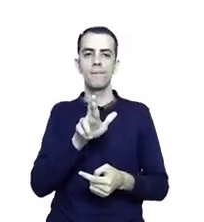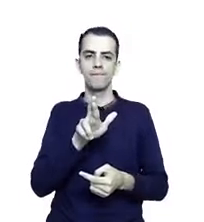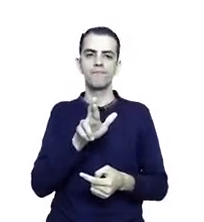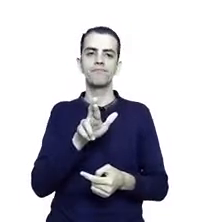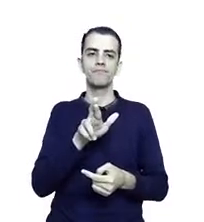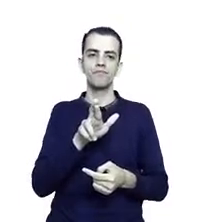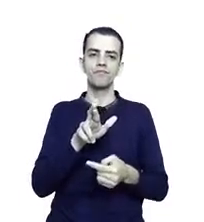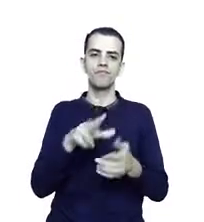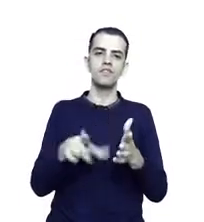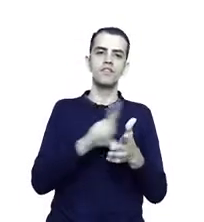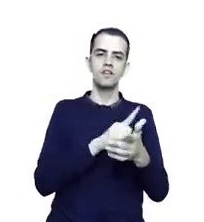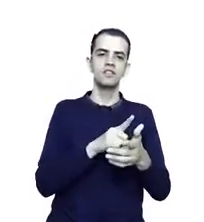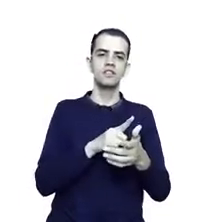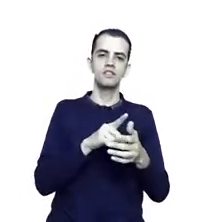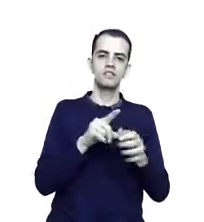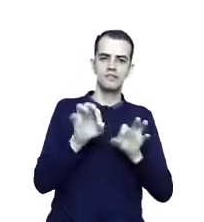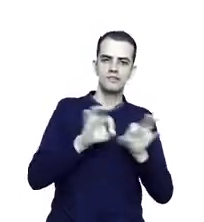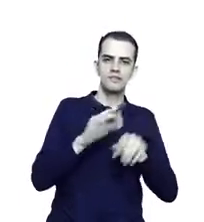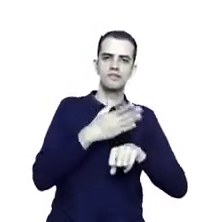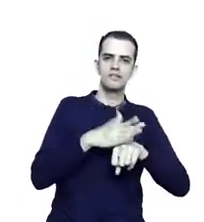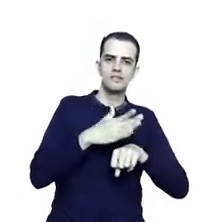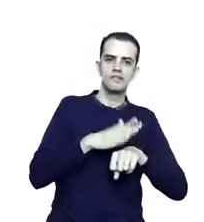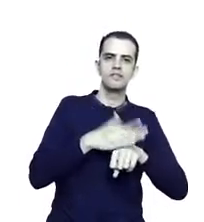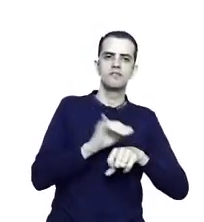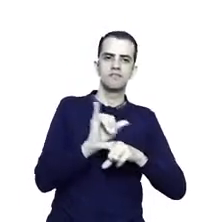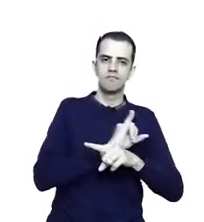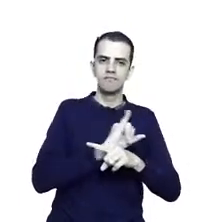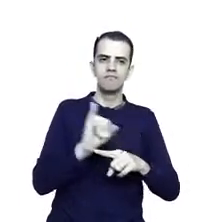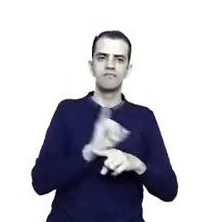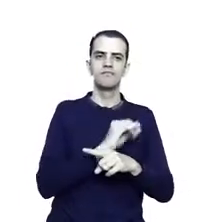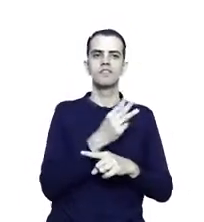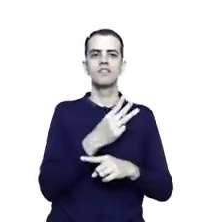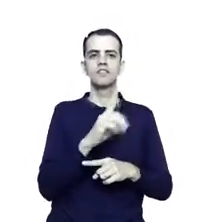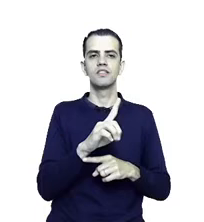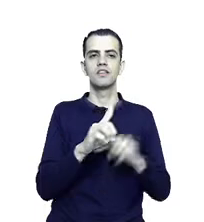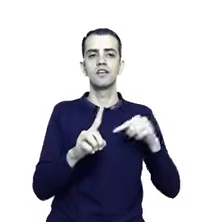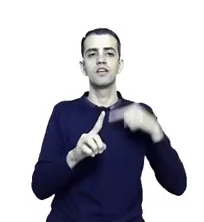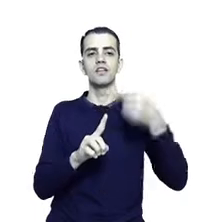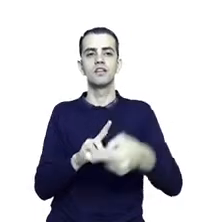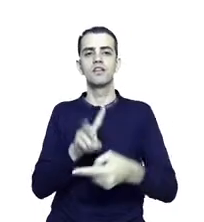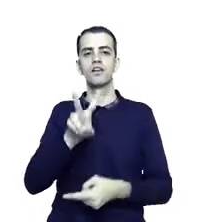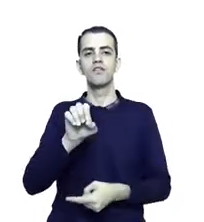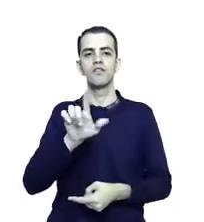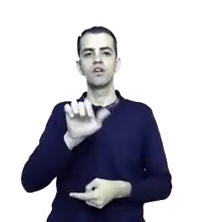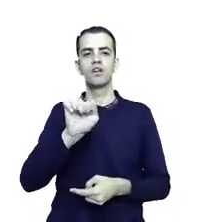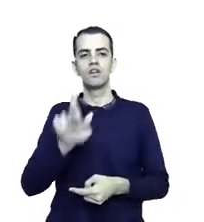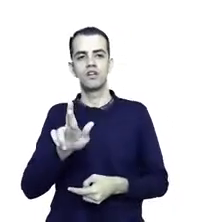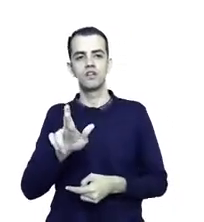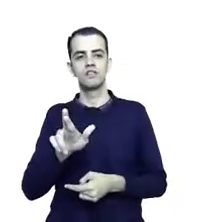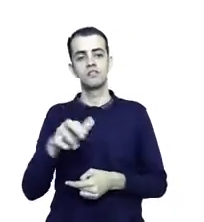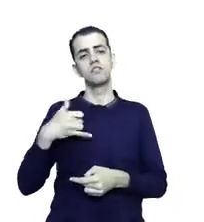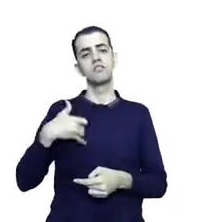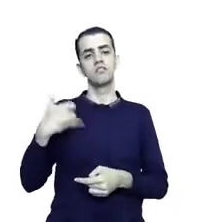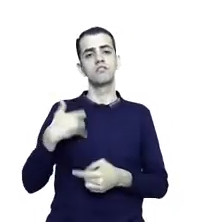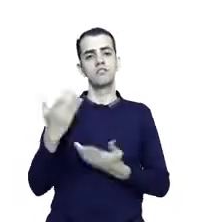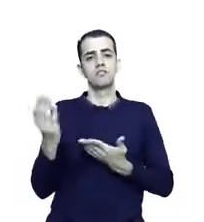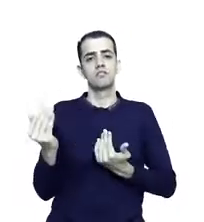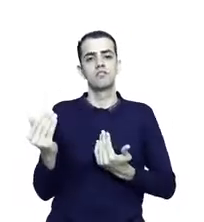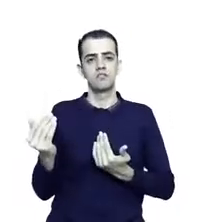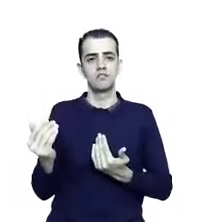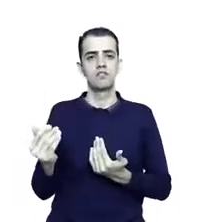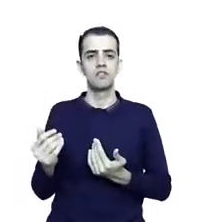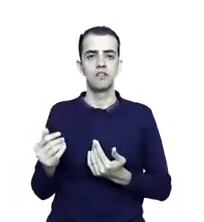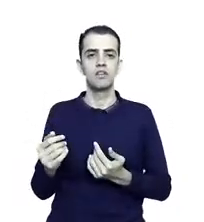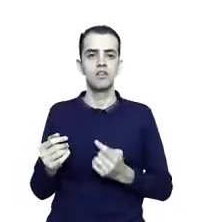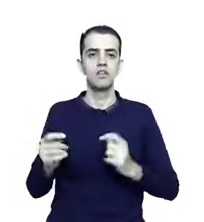planejaria antes no 3D e faria volar para tentar resolver isso. Pela idade do paciente,